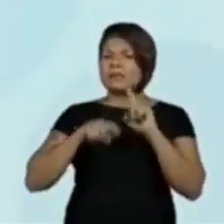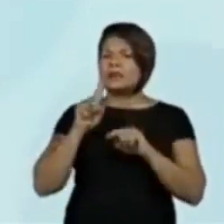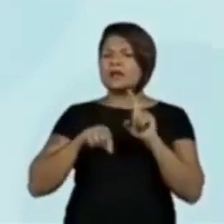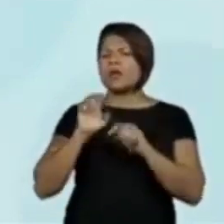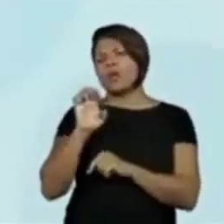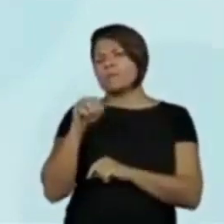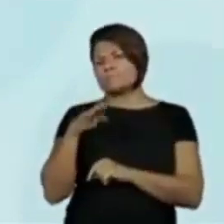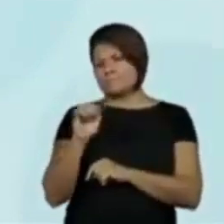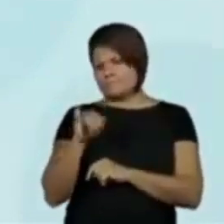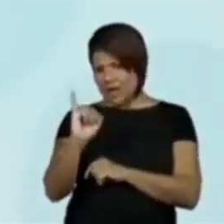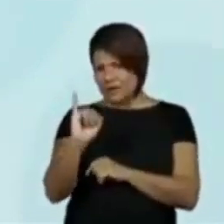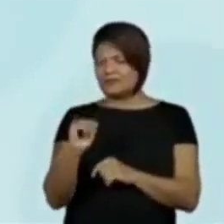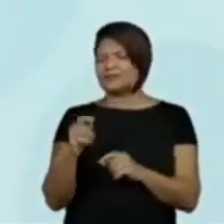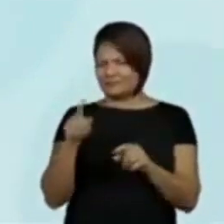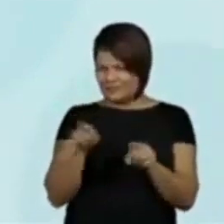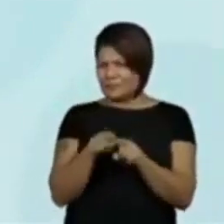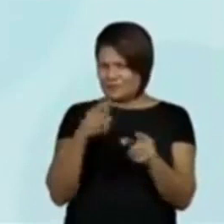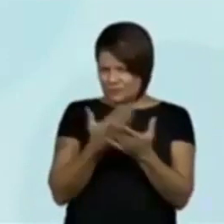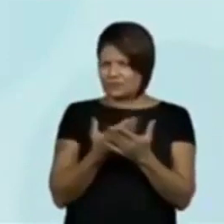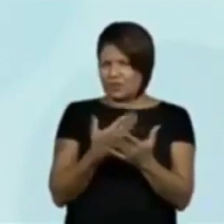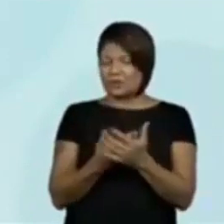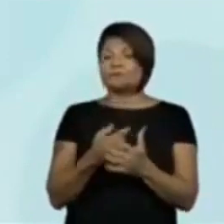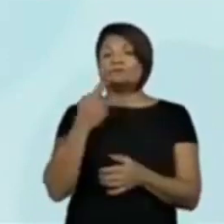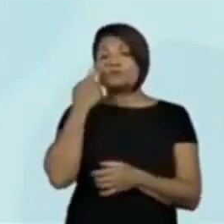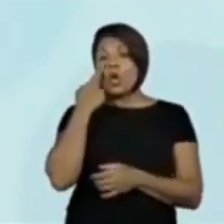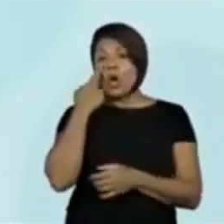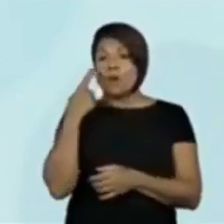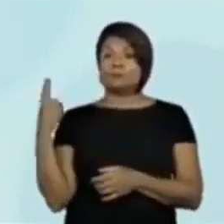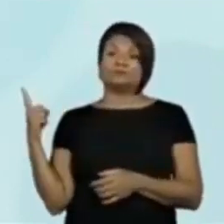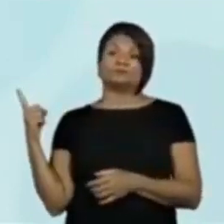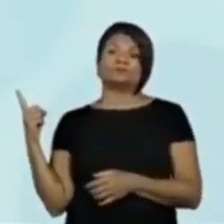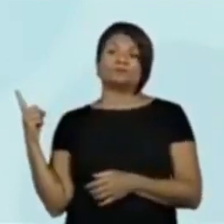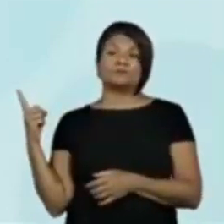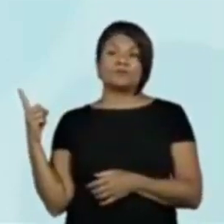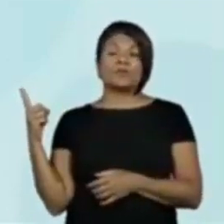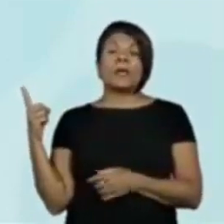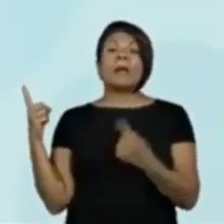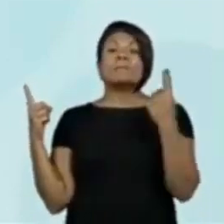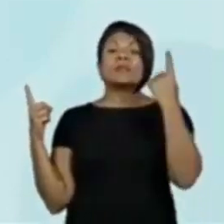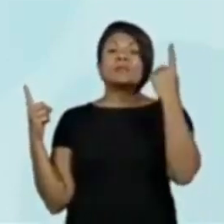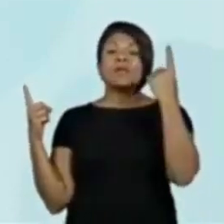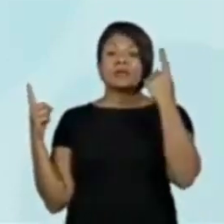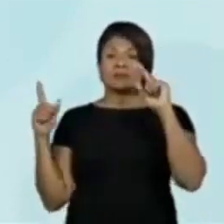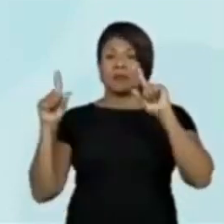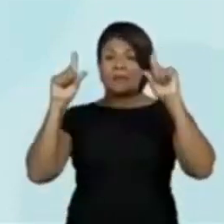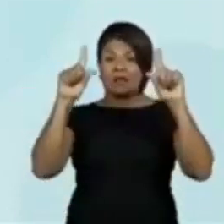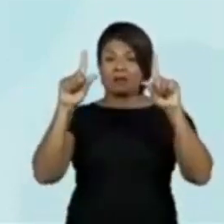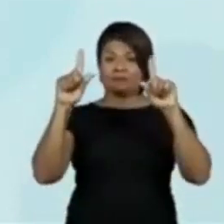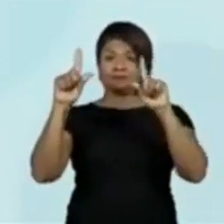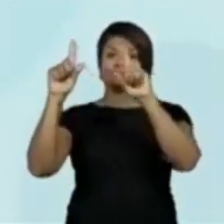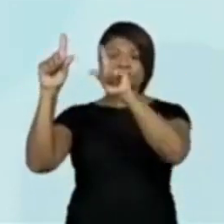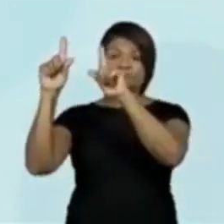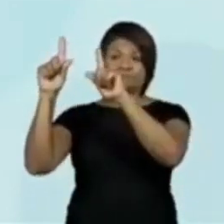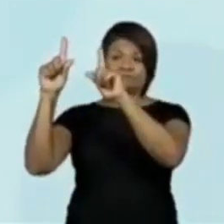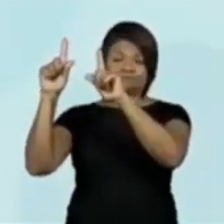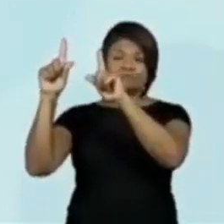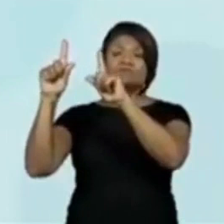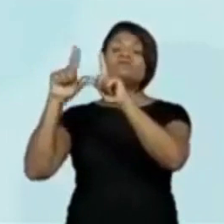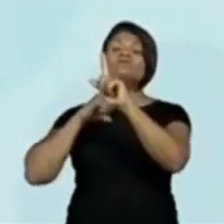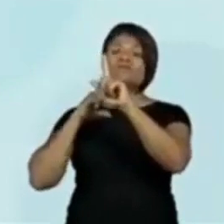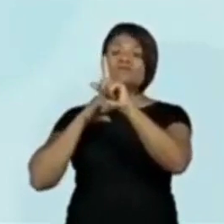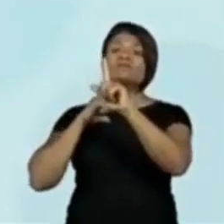primeiro exemplo, reparem aqui, olha, essa primeira tabela, ela tem lá um título dizendo